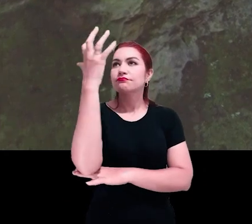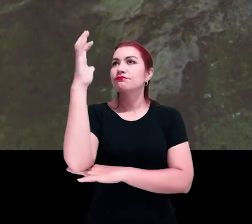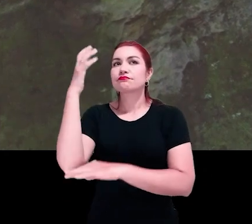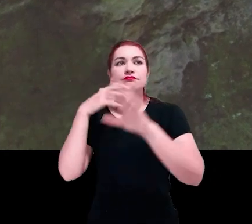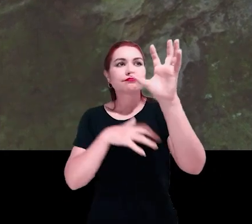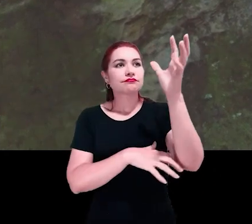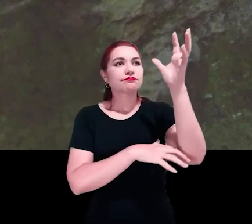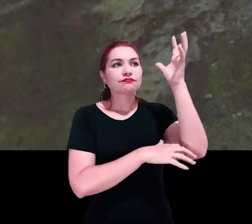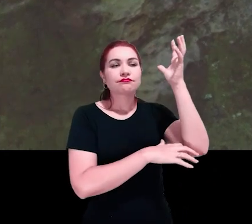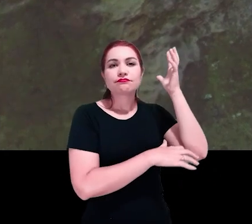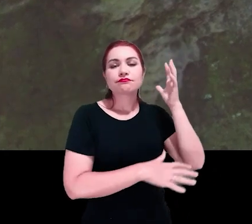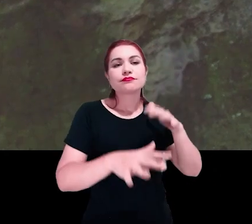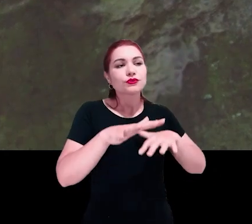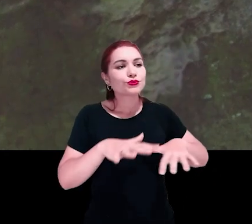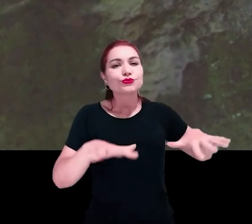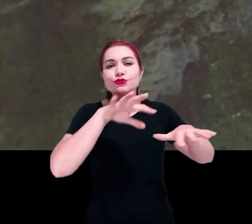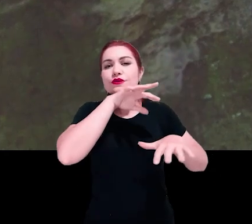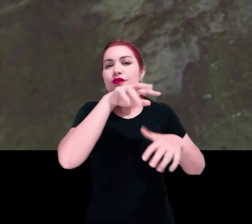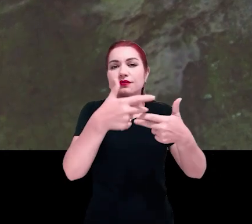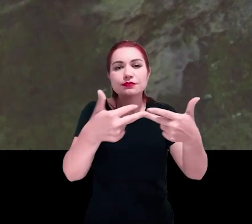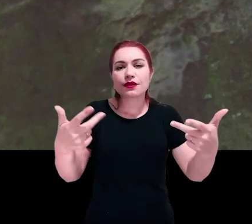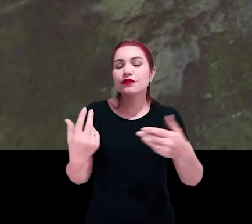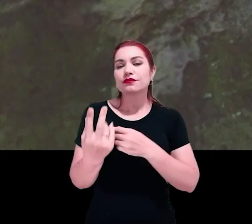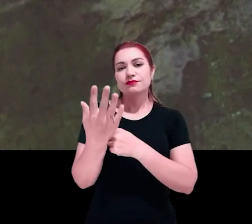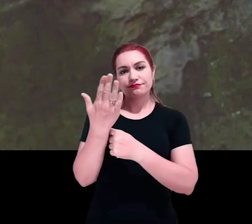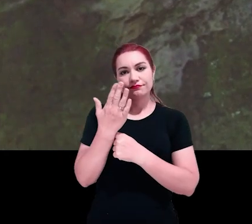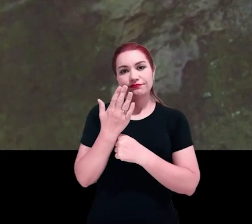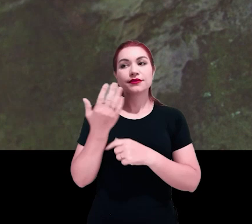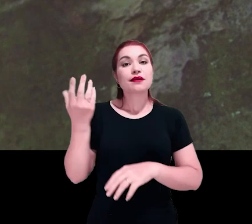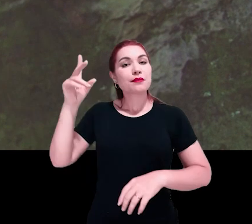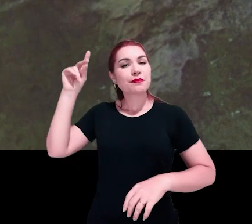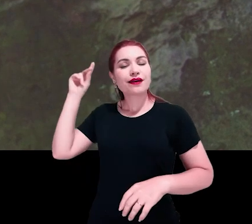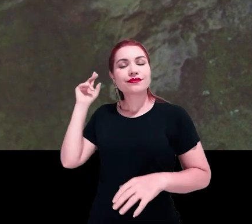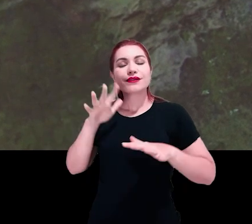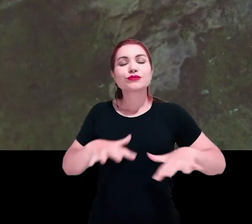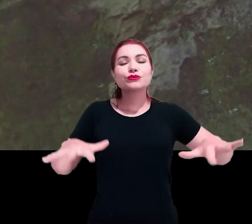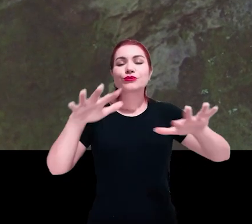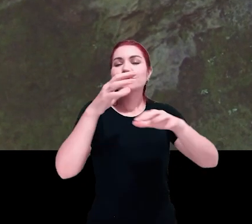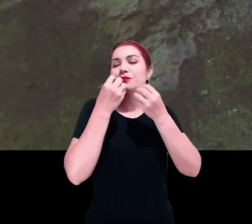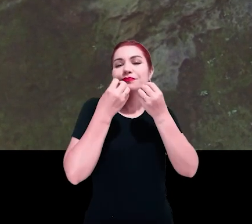vida. Em outro momento aqui, seria um paraíso para nós.